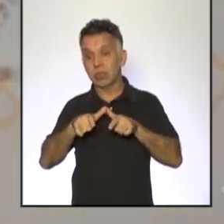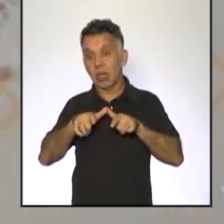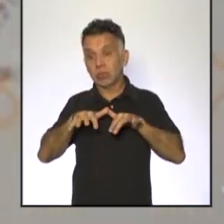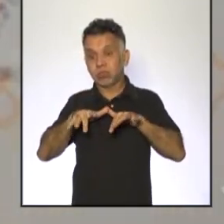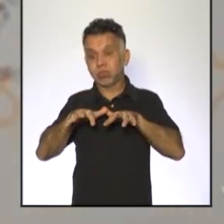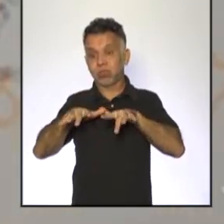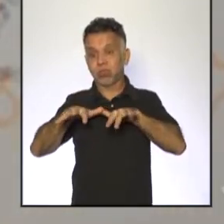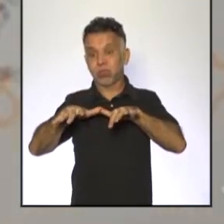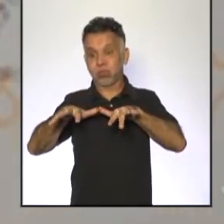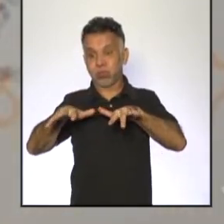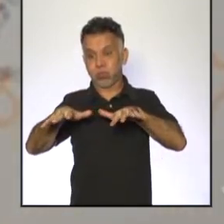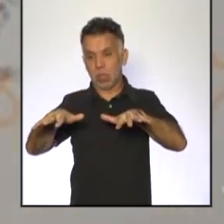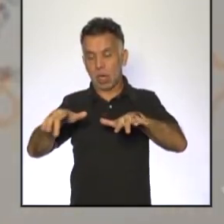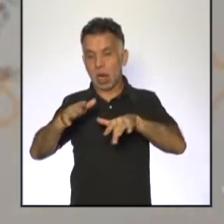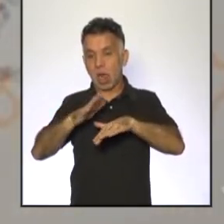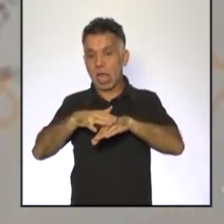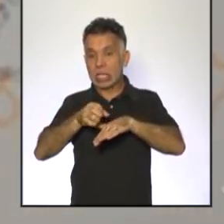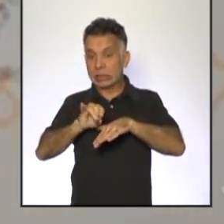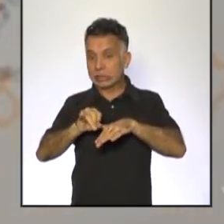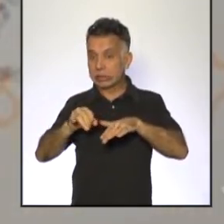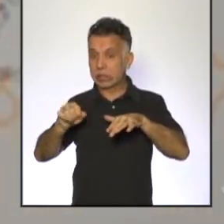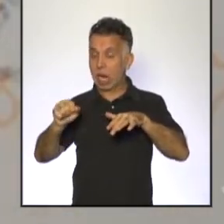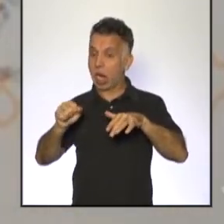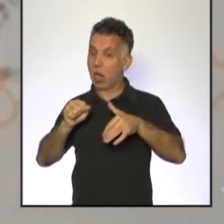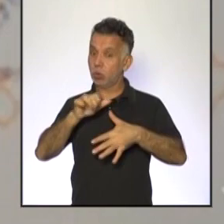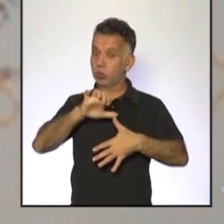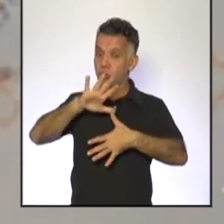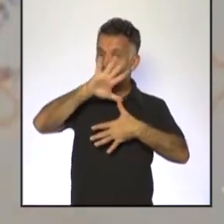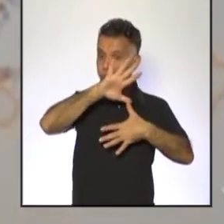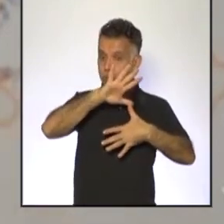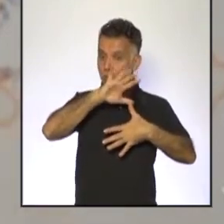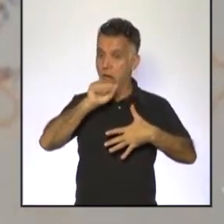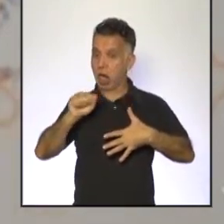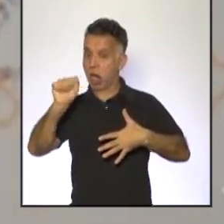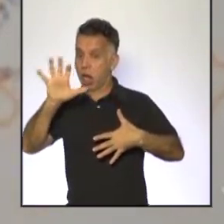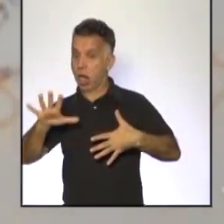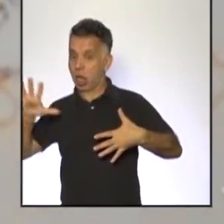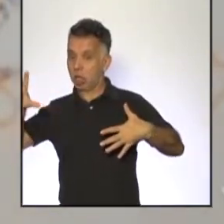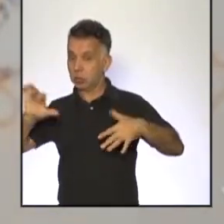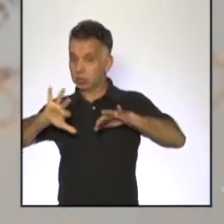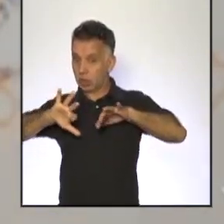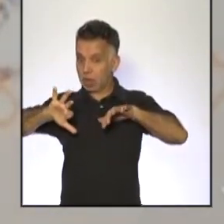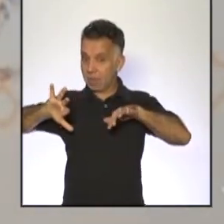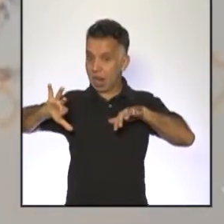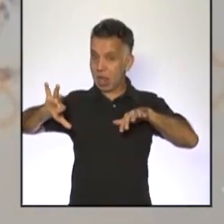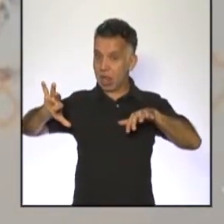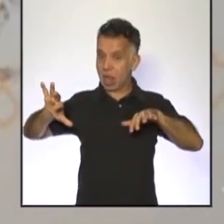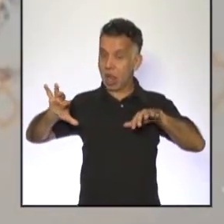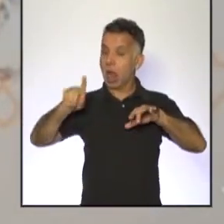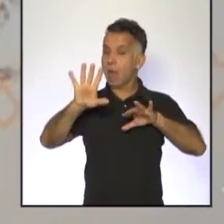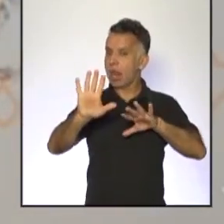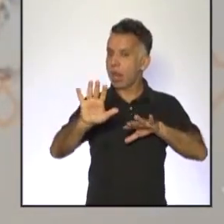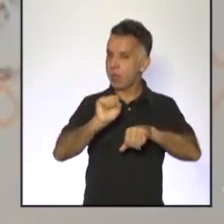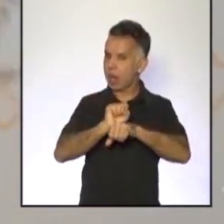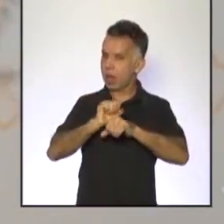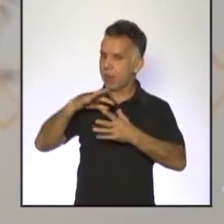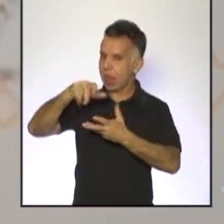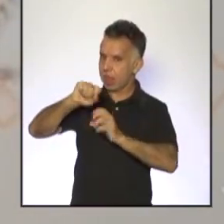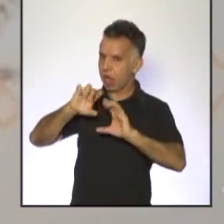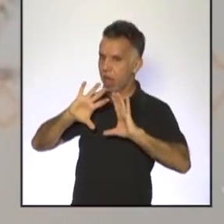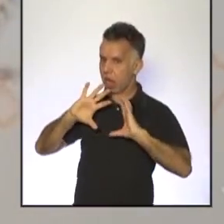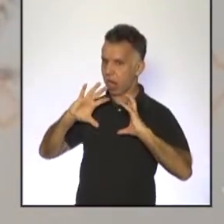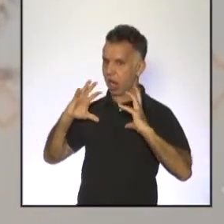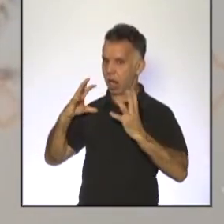o continente sul-americano e o continente africano estão se separando e a Terra é uma esfera, o que vai acontecer do outro lado aqui,